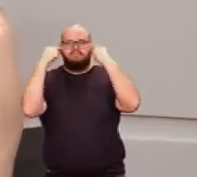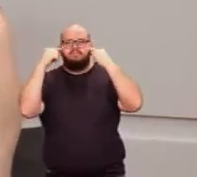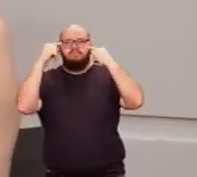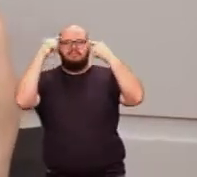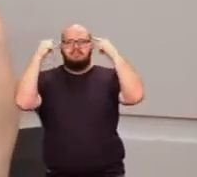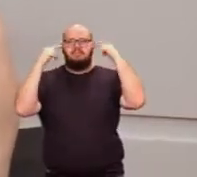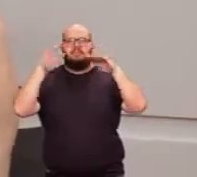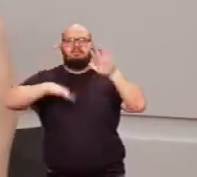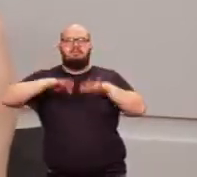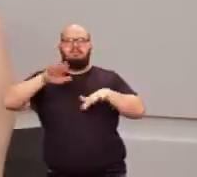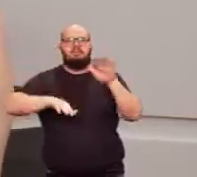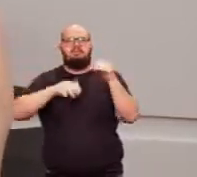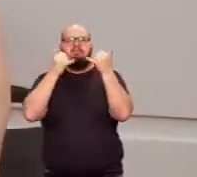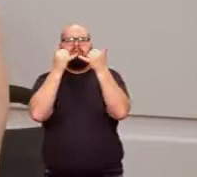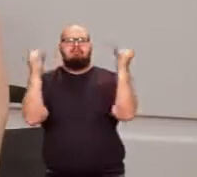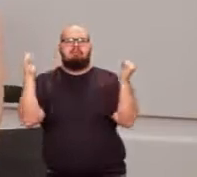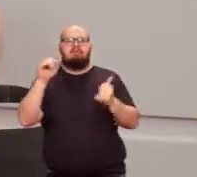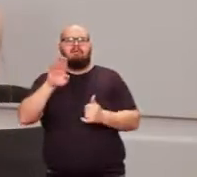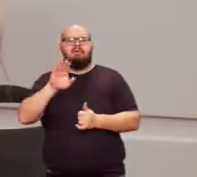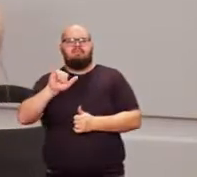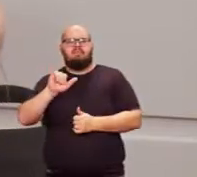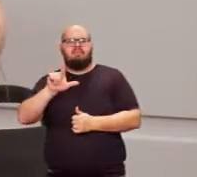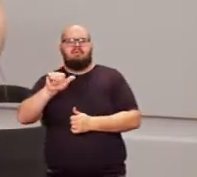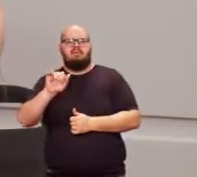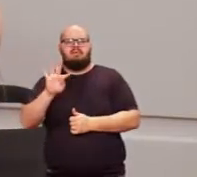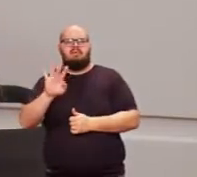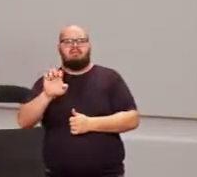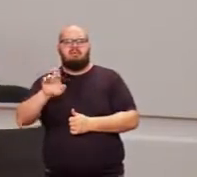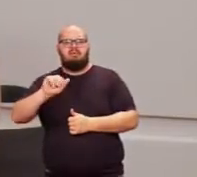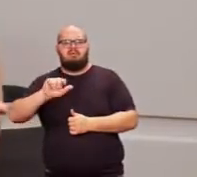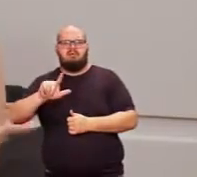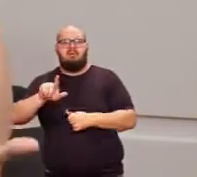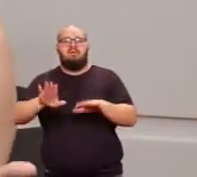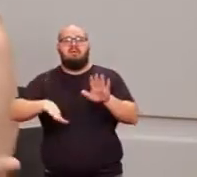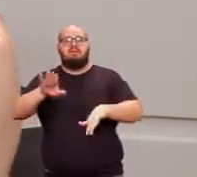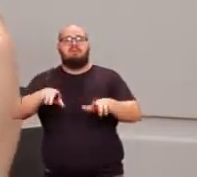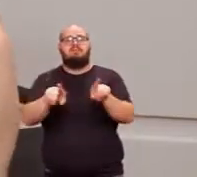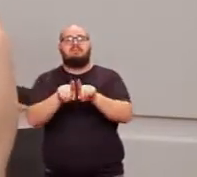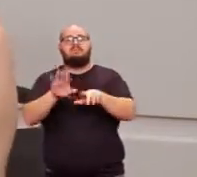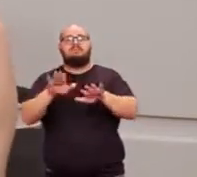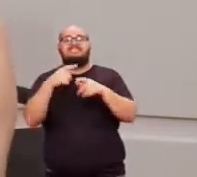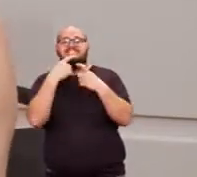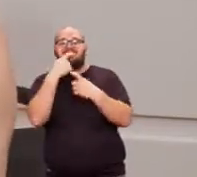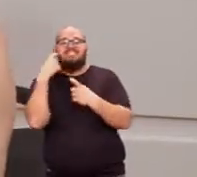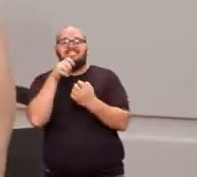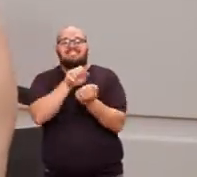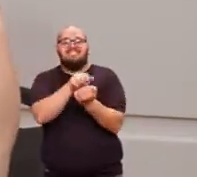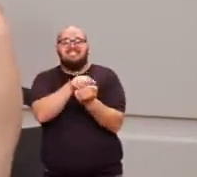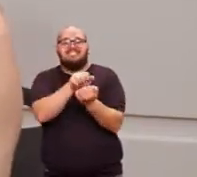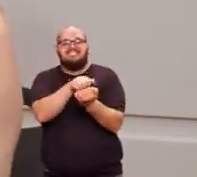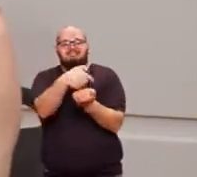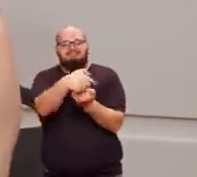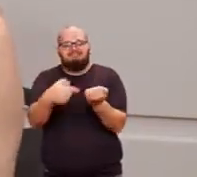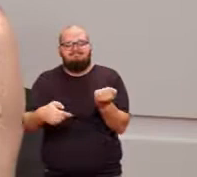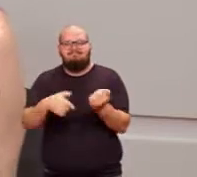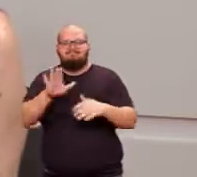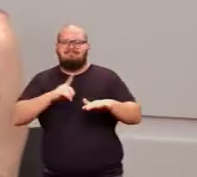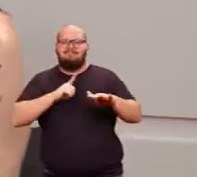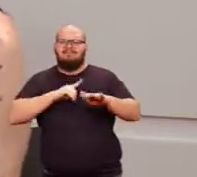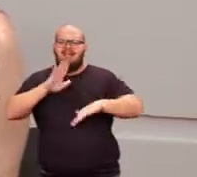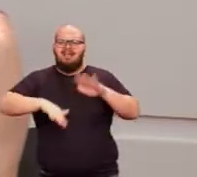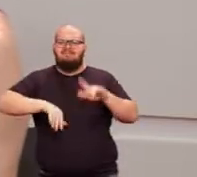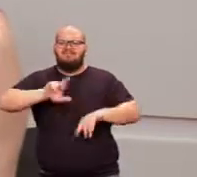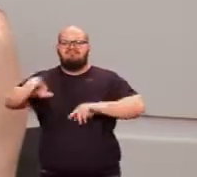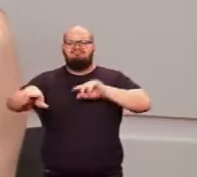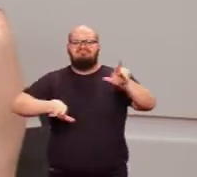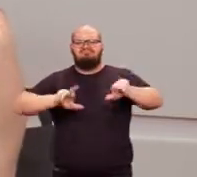linha bipupilar, que ela deve ser paralela ao plano oclusal dos dentes do paciente. E a gente começa muitas vezes a observar que existem